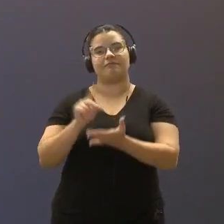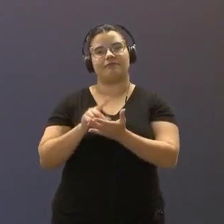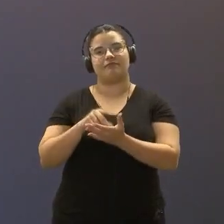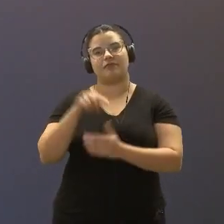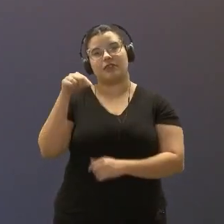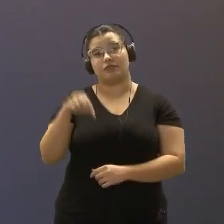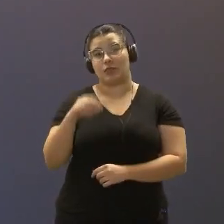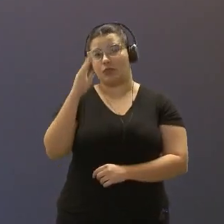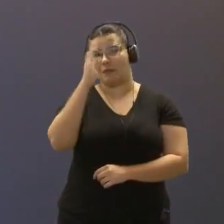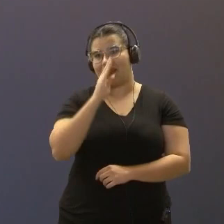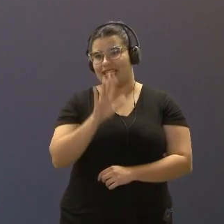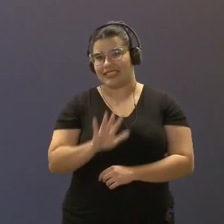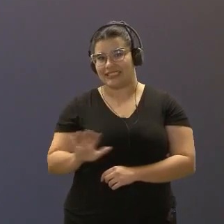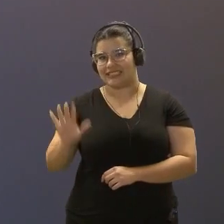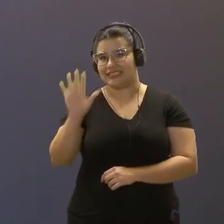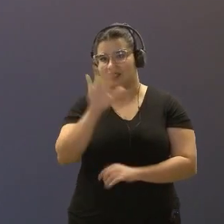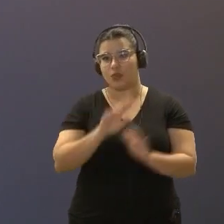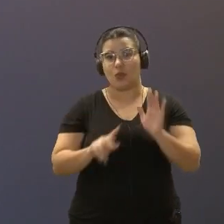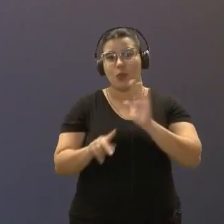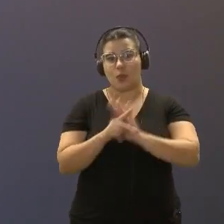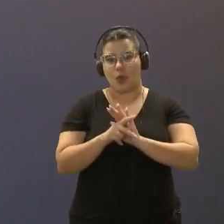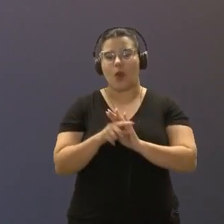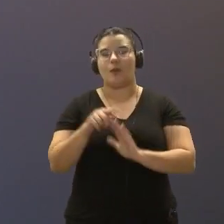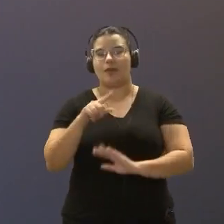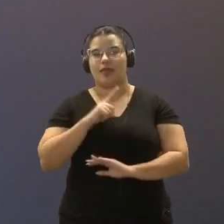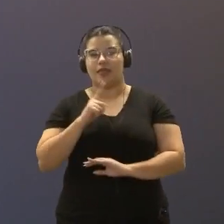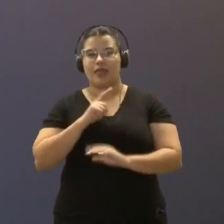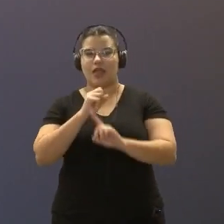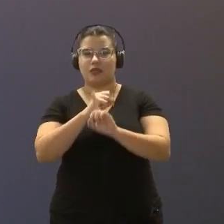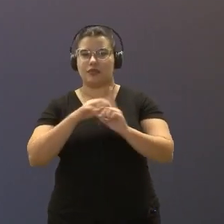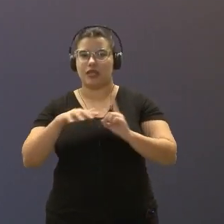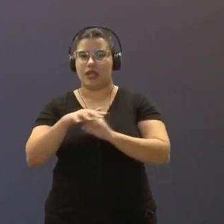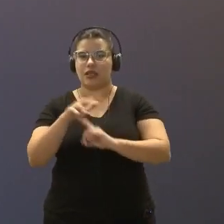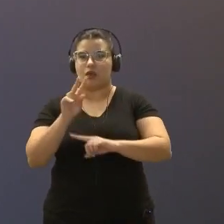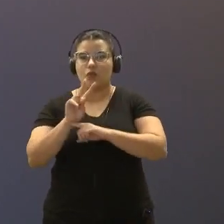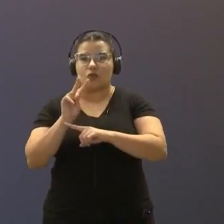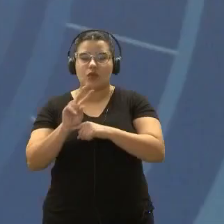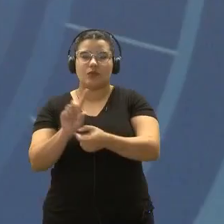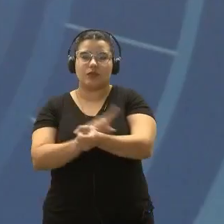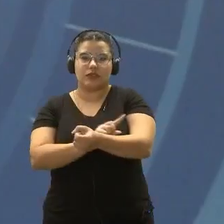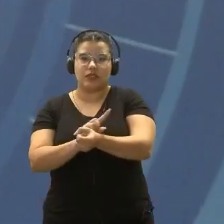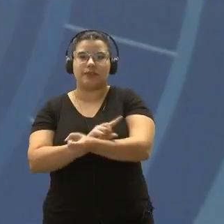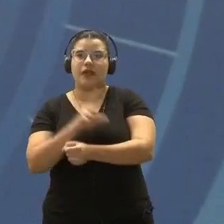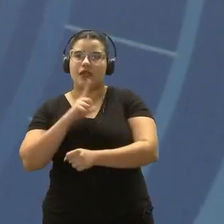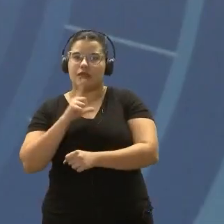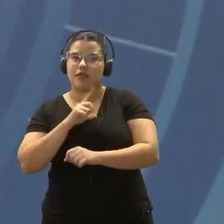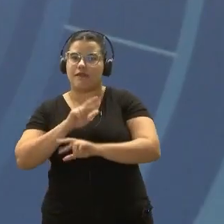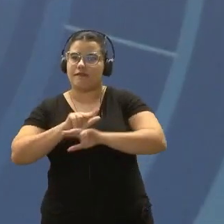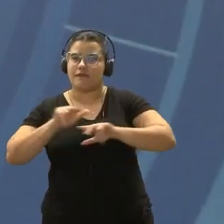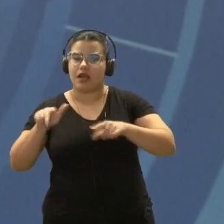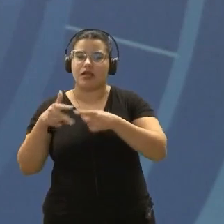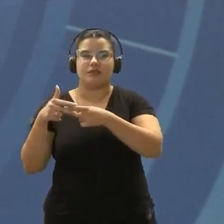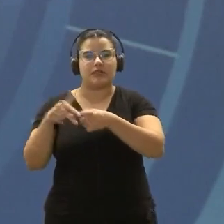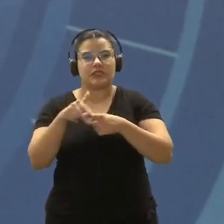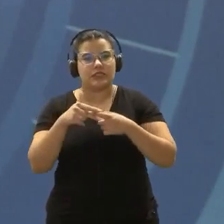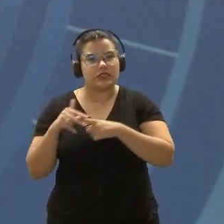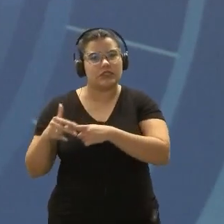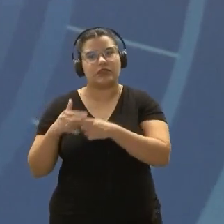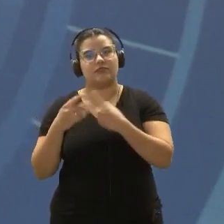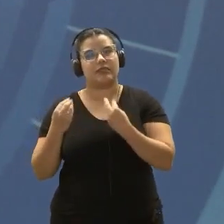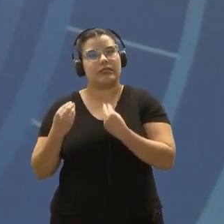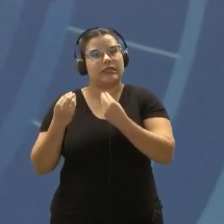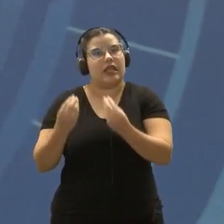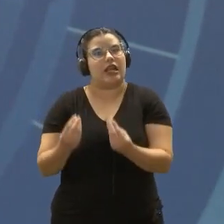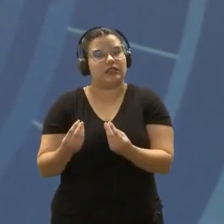de Diabetes está muito engajada nisso, através de várias ferramentas de mídia social, de trazer